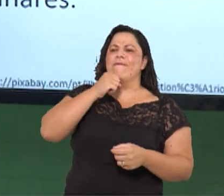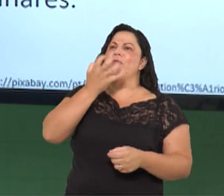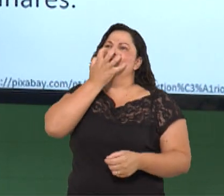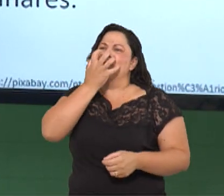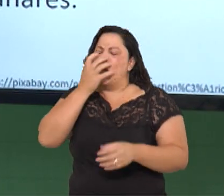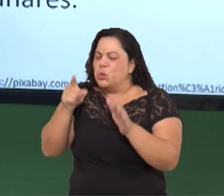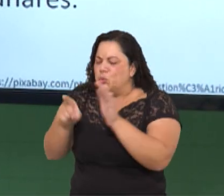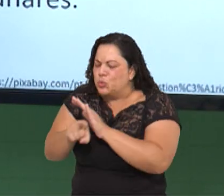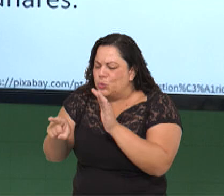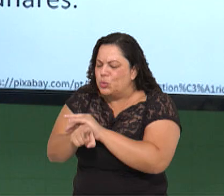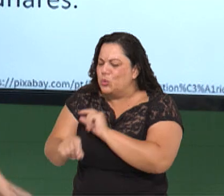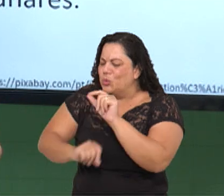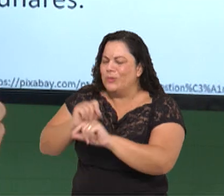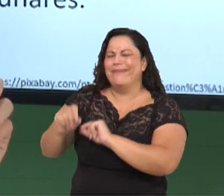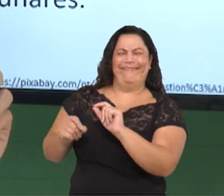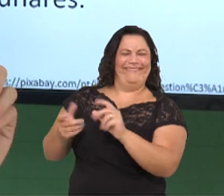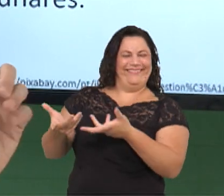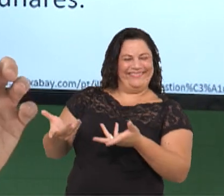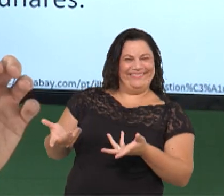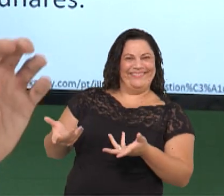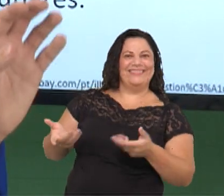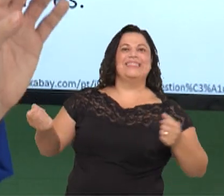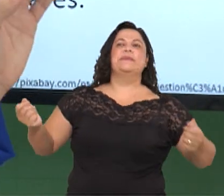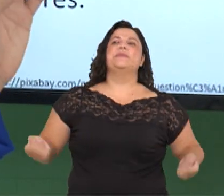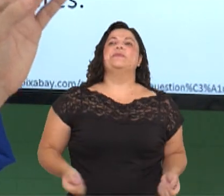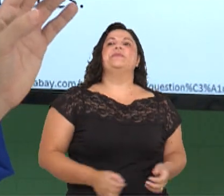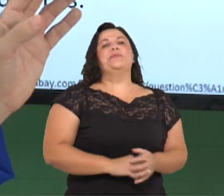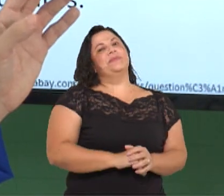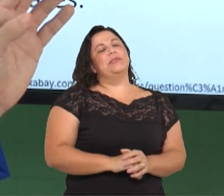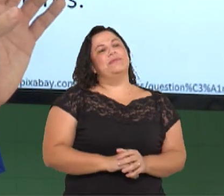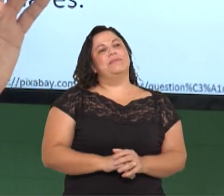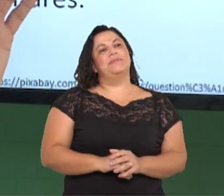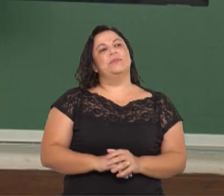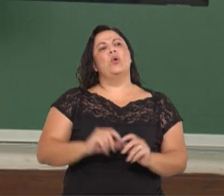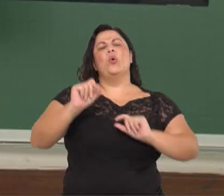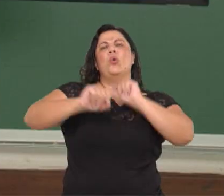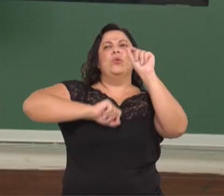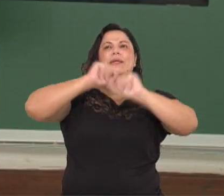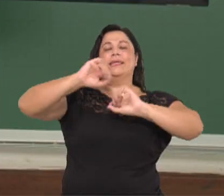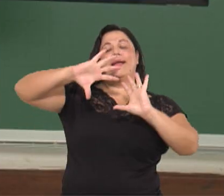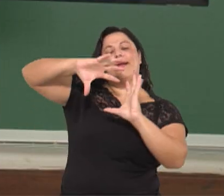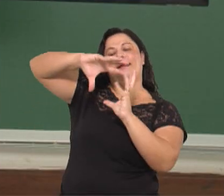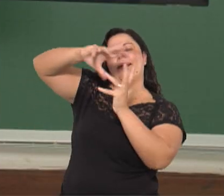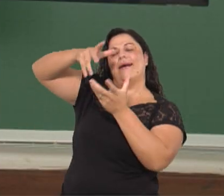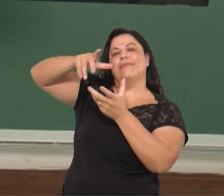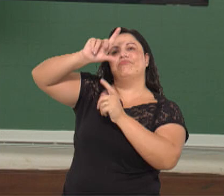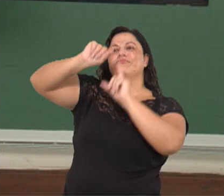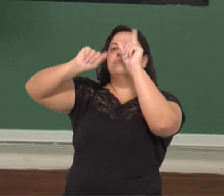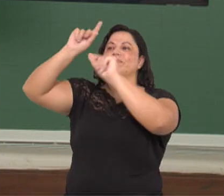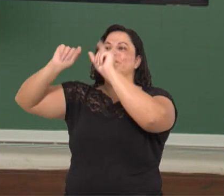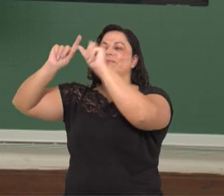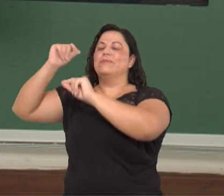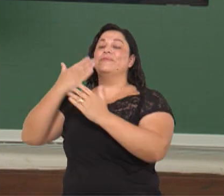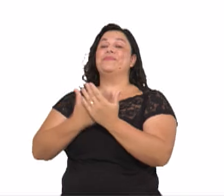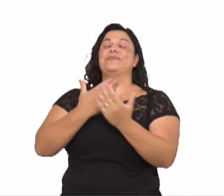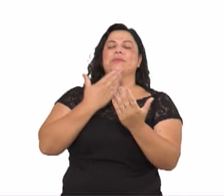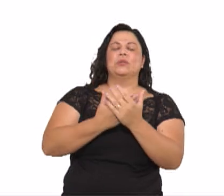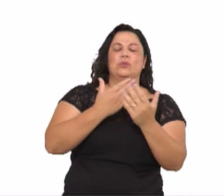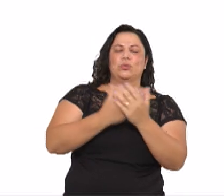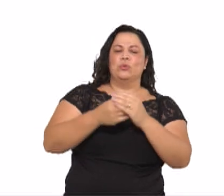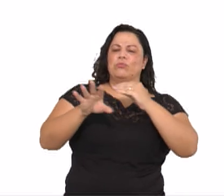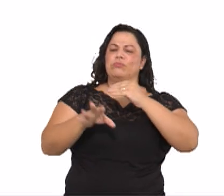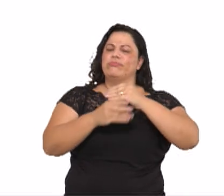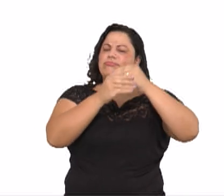e perguntar para ele, né? Bom, a astronomia estuda as propriedades, a